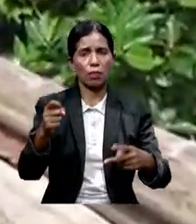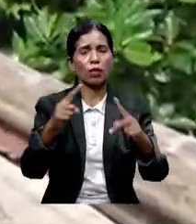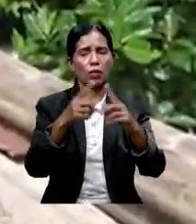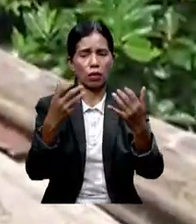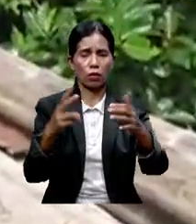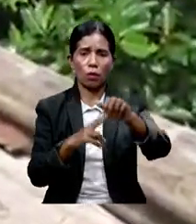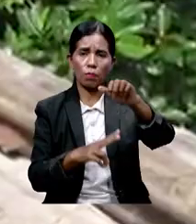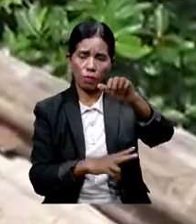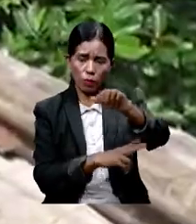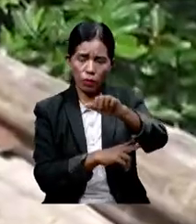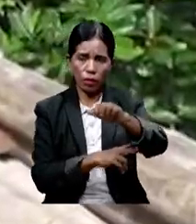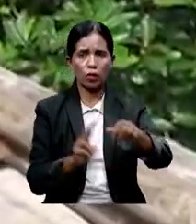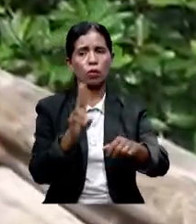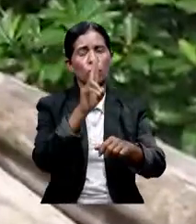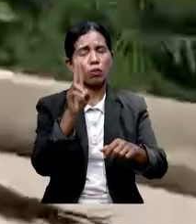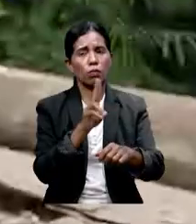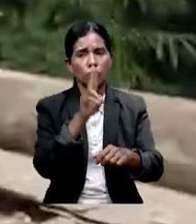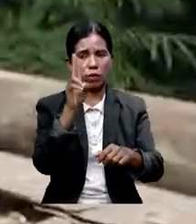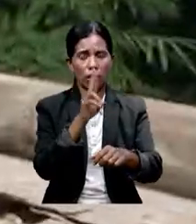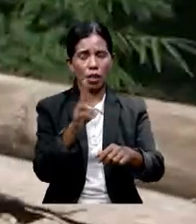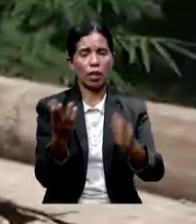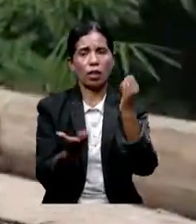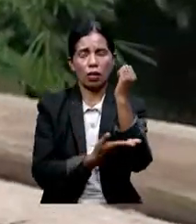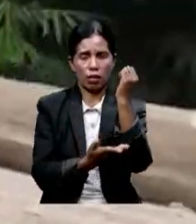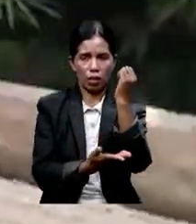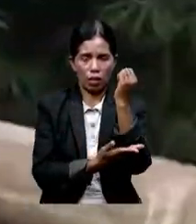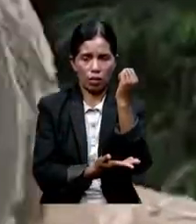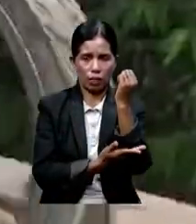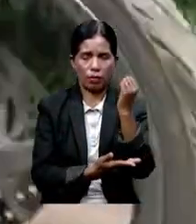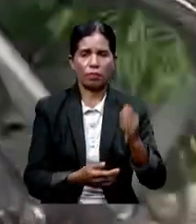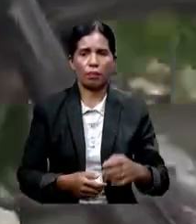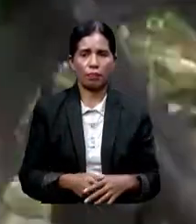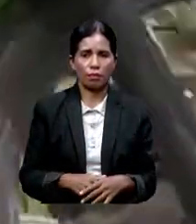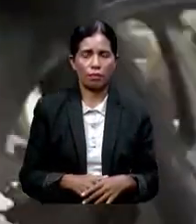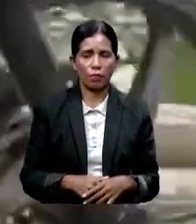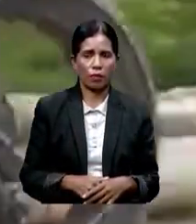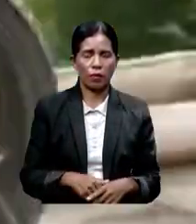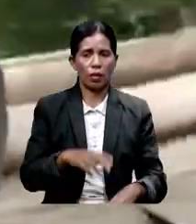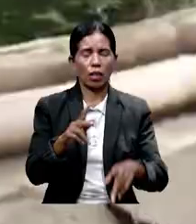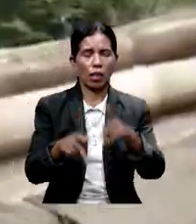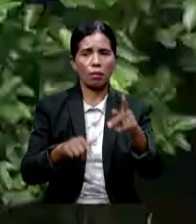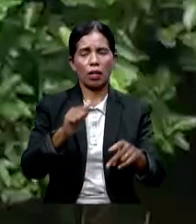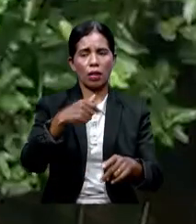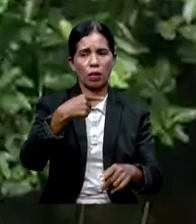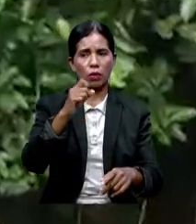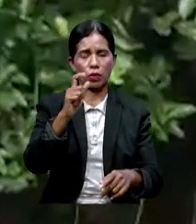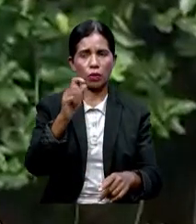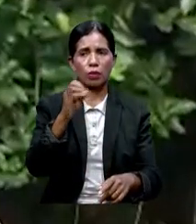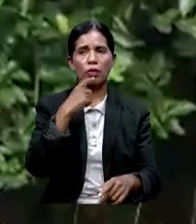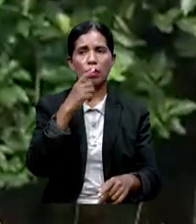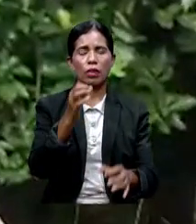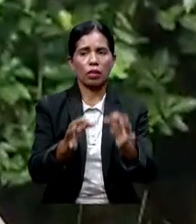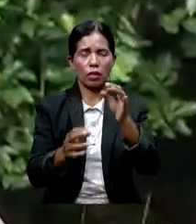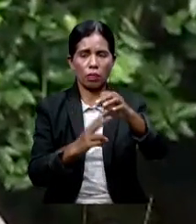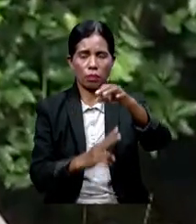ponte refere se utiliza ela material simples, anesan ao no ai. Habitante Agosto Bria Hateten, mas que